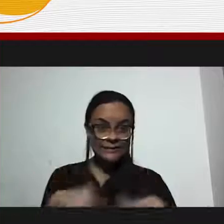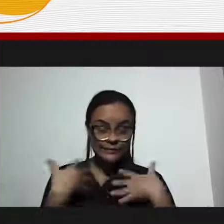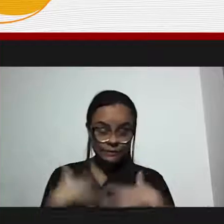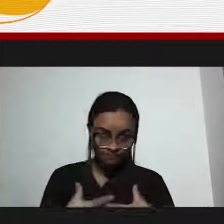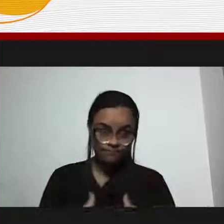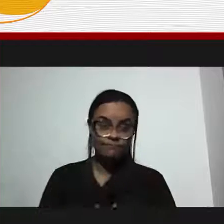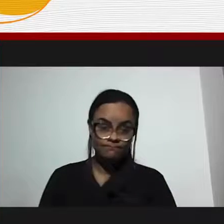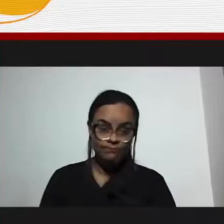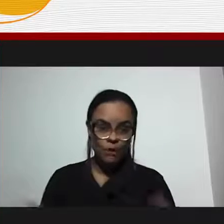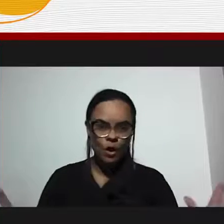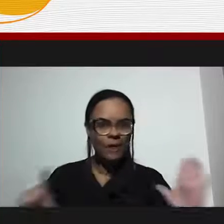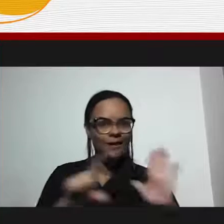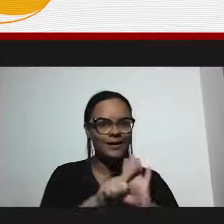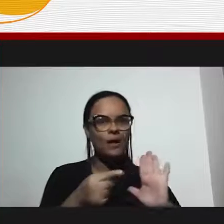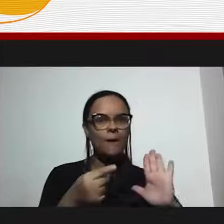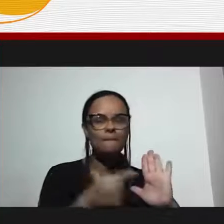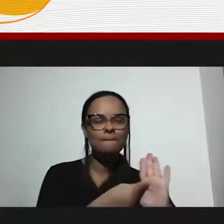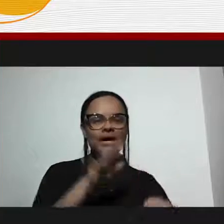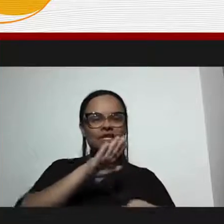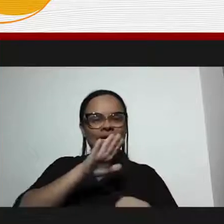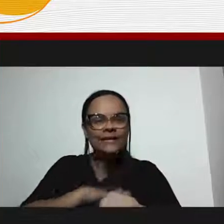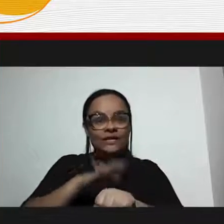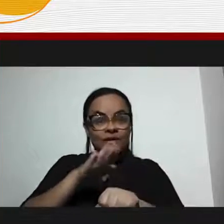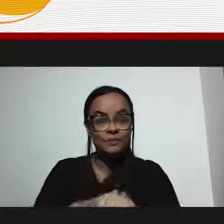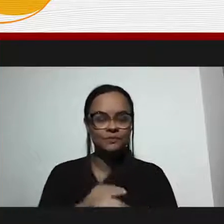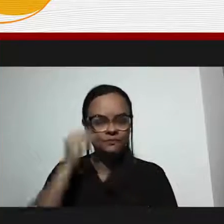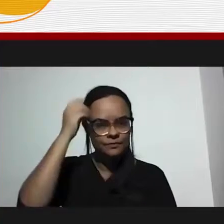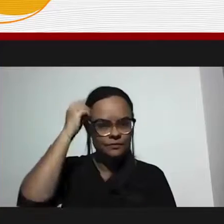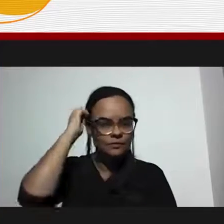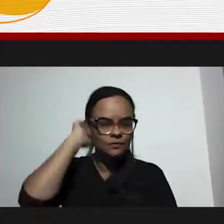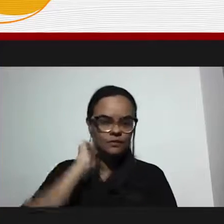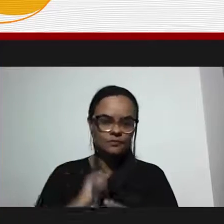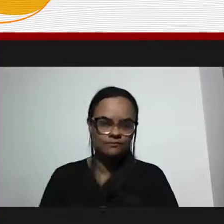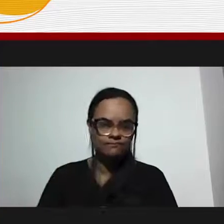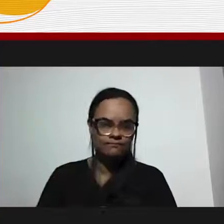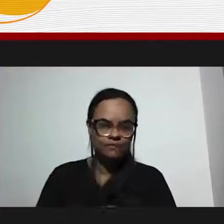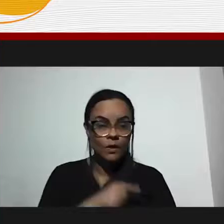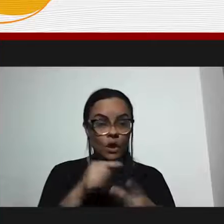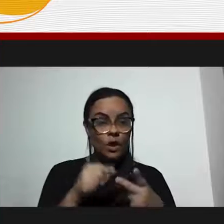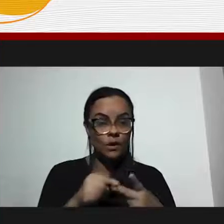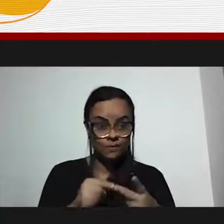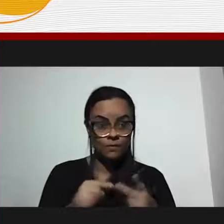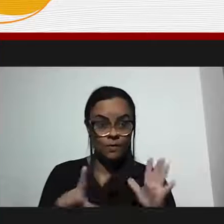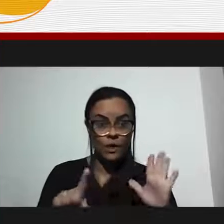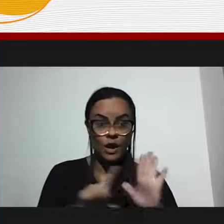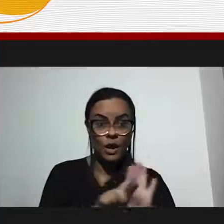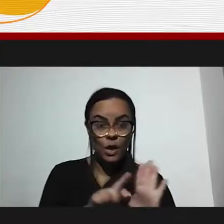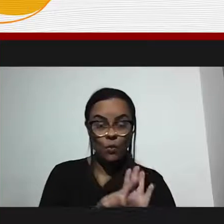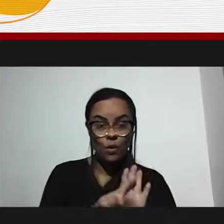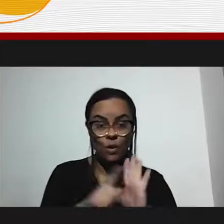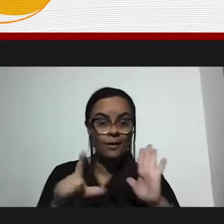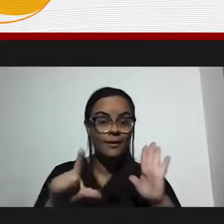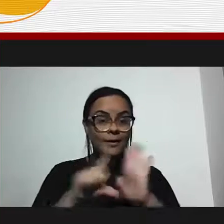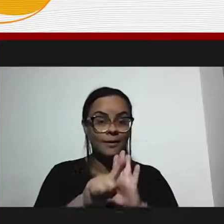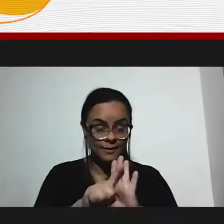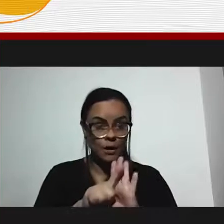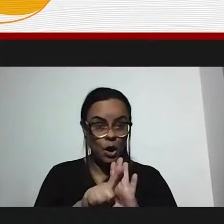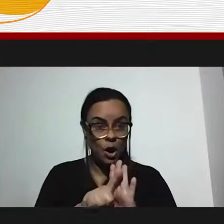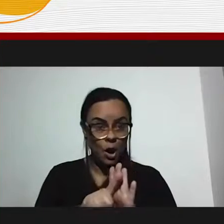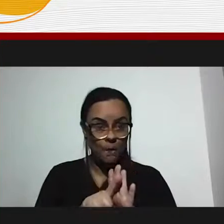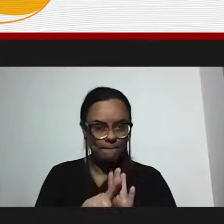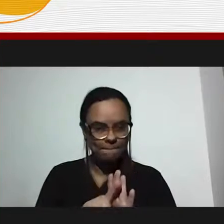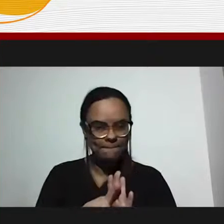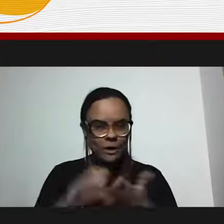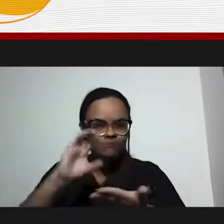leis começaram a ser feitas, né? E uma das grandes leis foi o Bolsa Atleta.